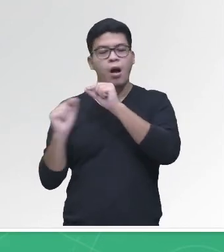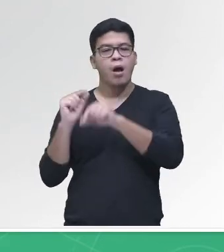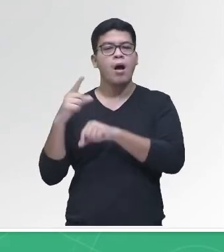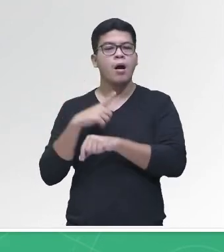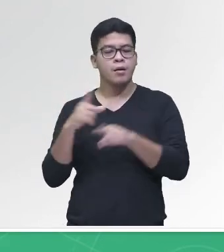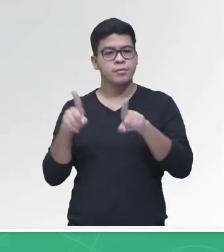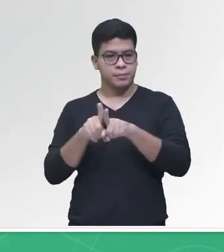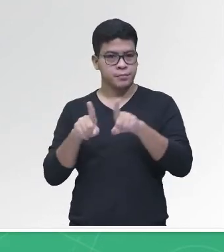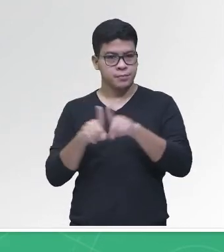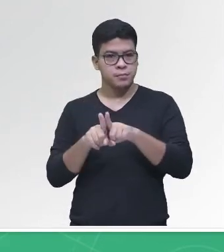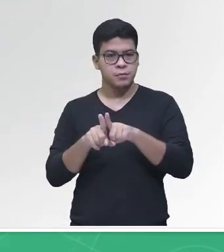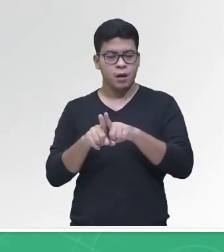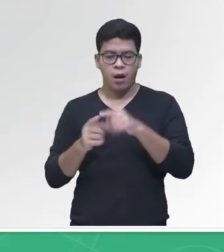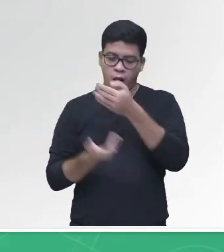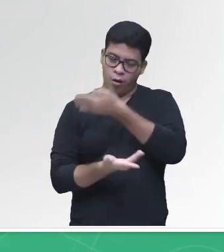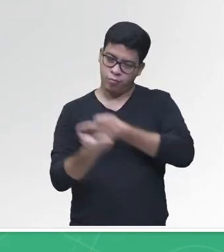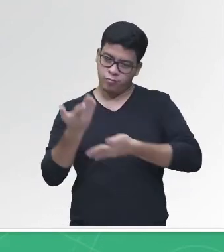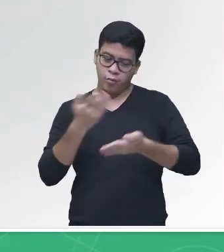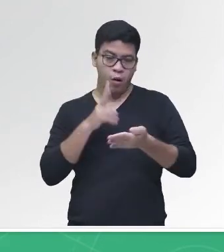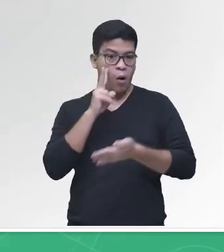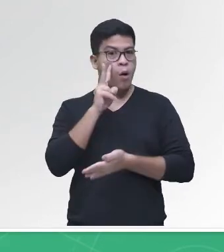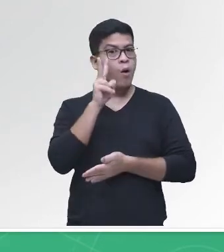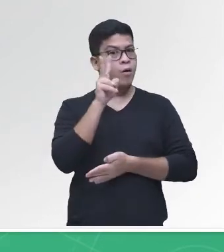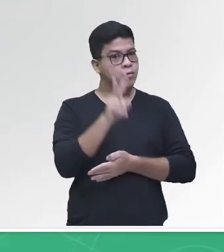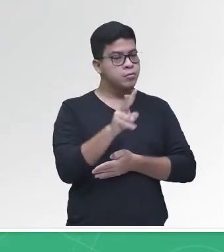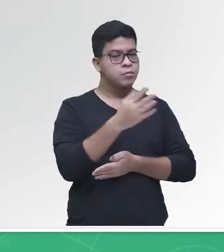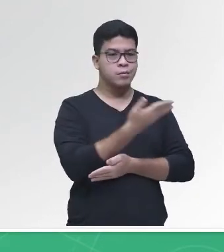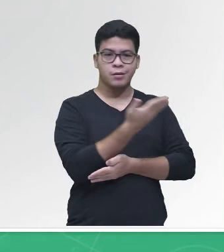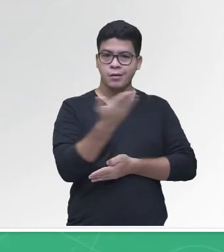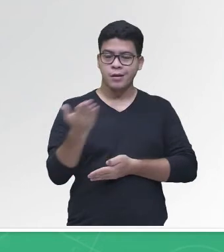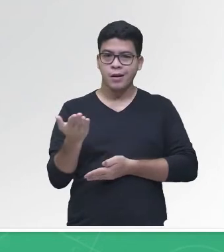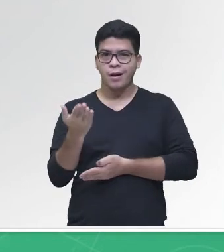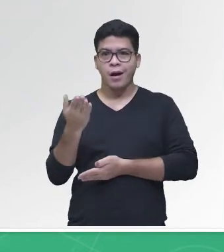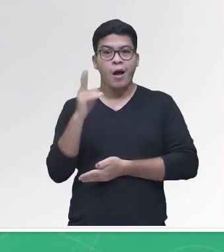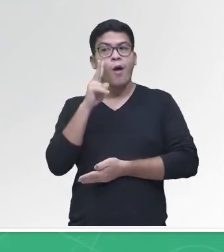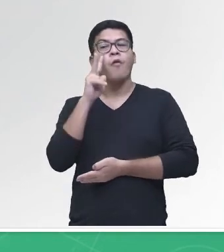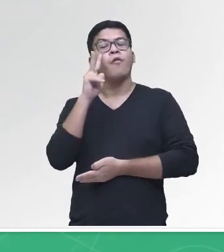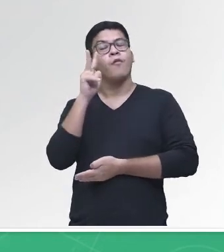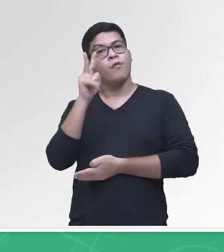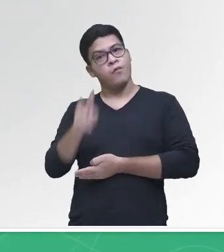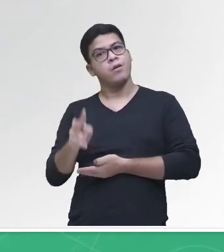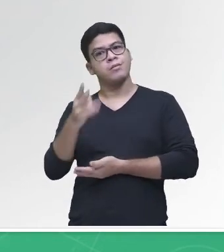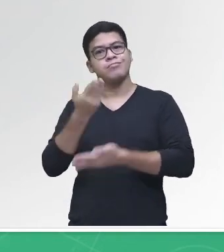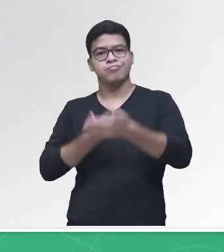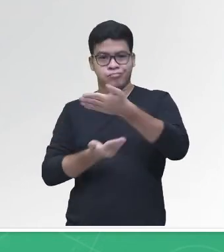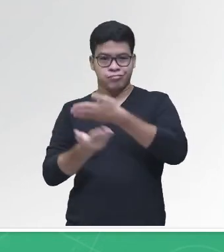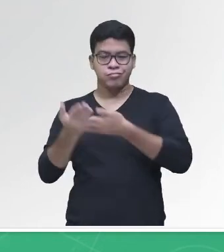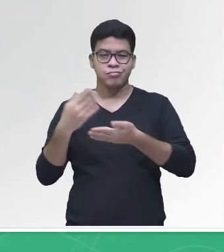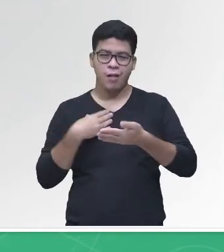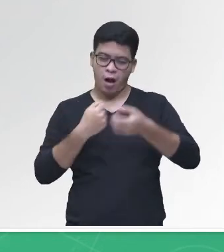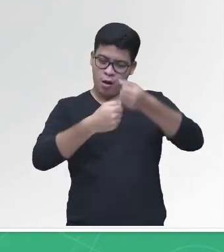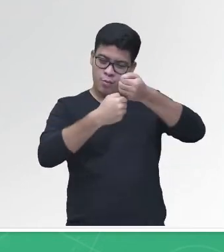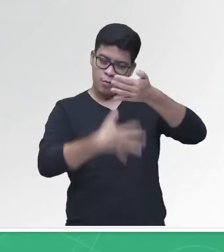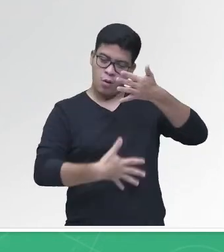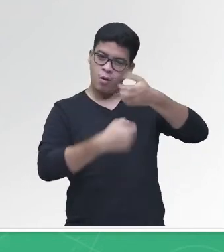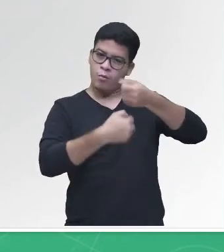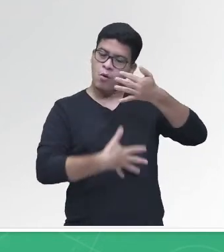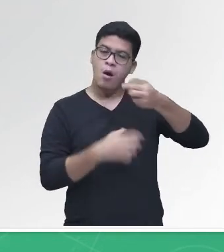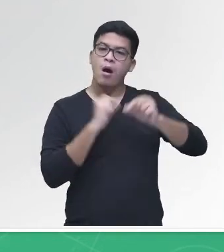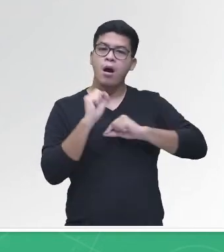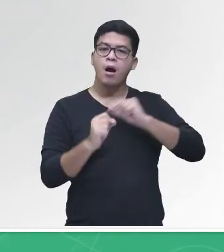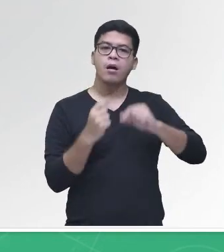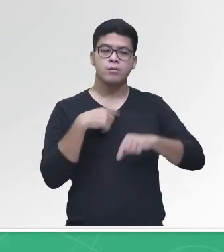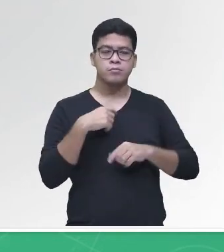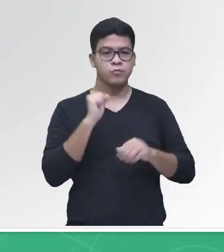para interagir. Eu quero ouvir e ver a resposta de vocês. Aliás, eu quero ver as respostas aí no chat, tá bom? Então,